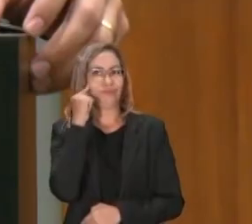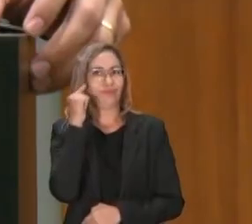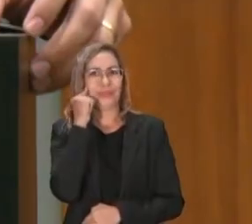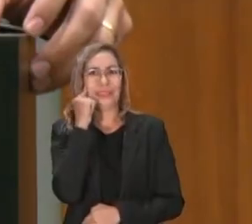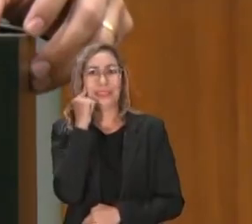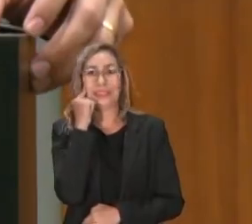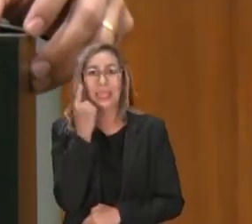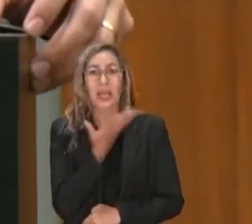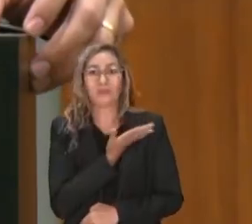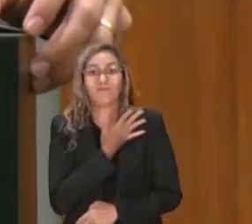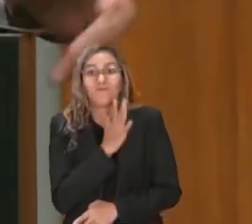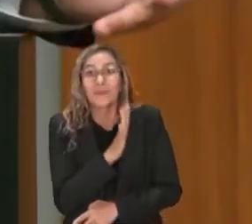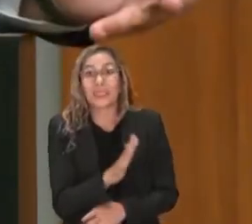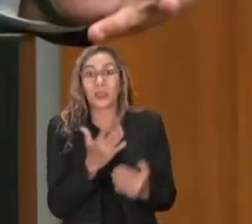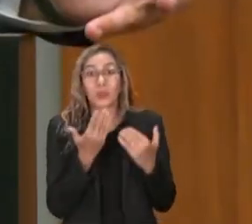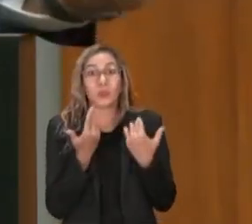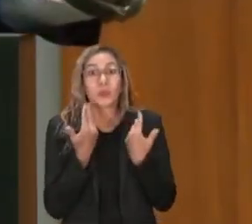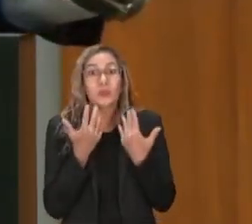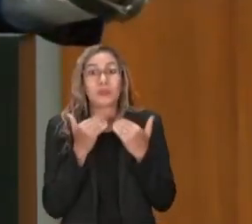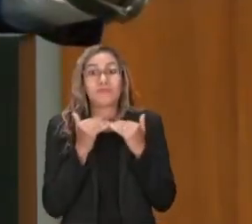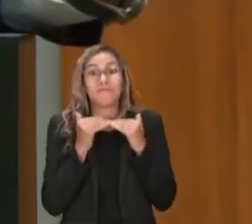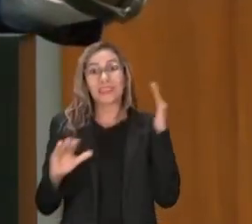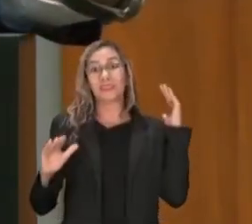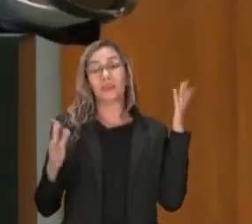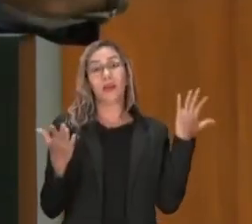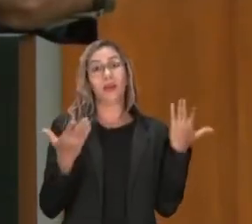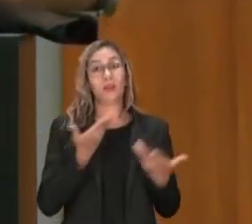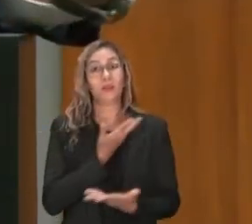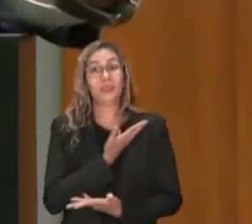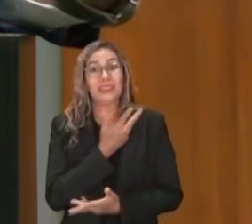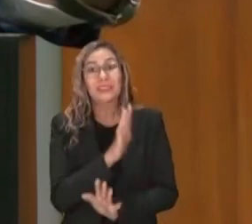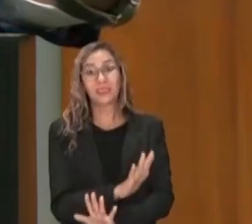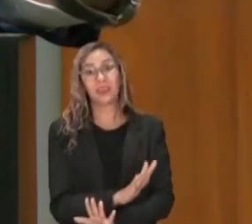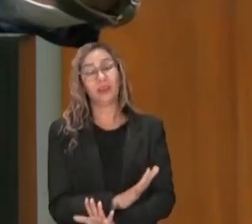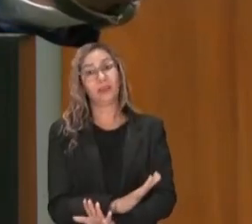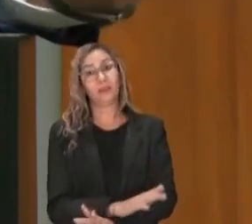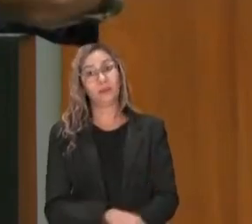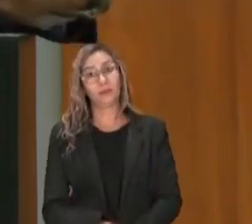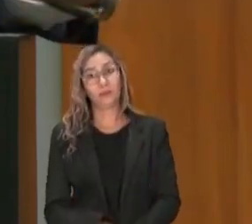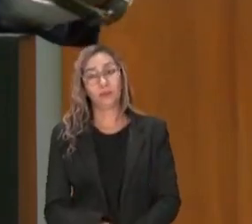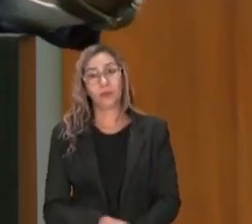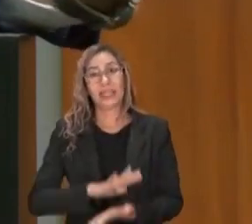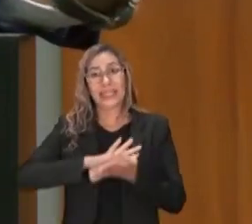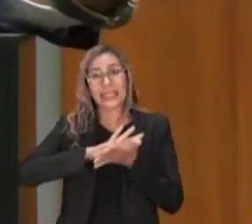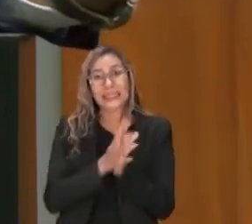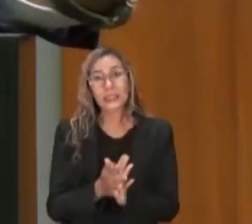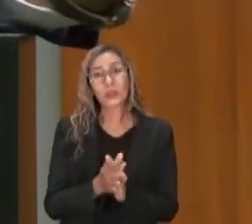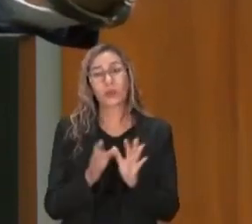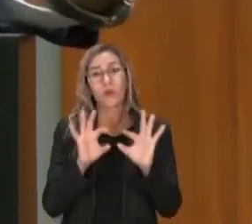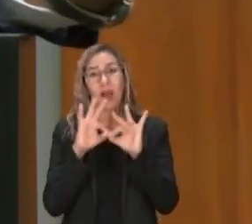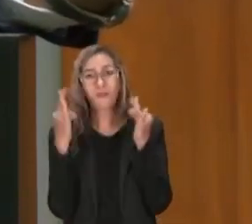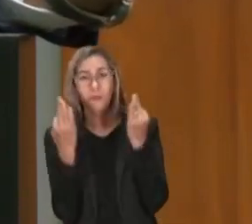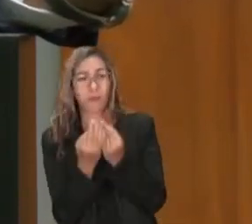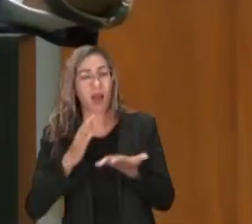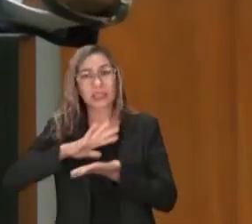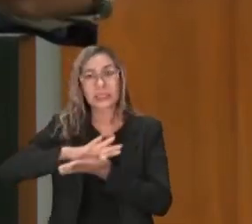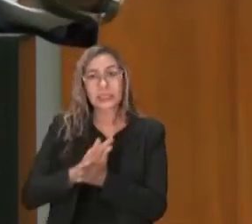É inaceitável. Ele acabou com quatro vidas, destruiu uma família, destruiu uma